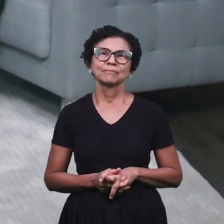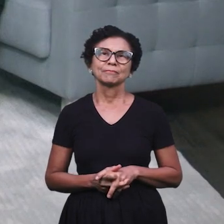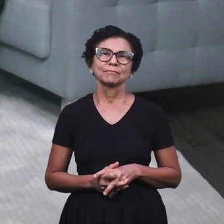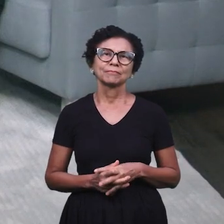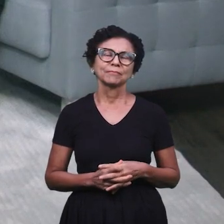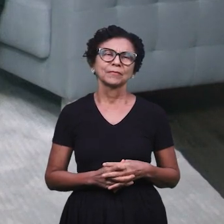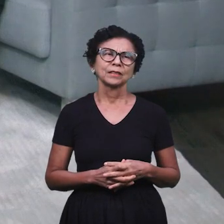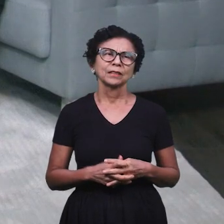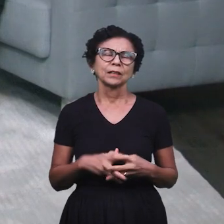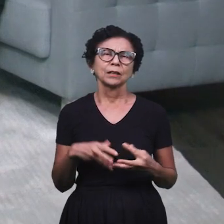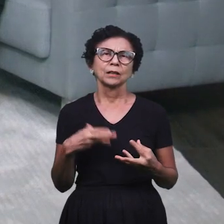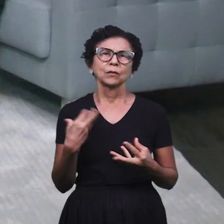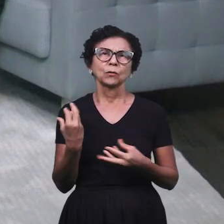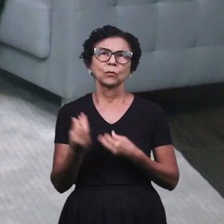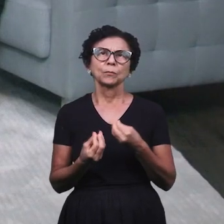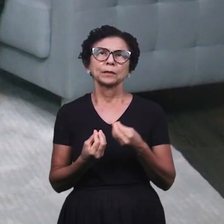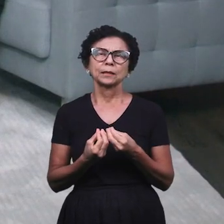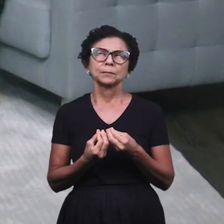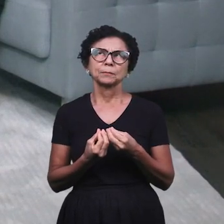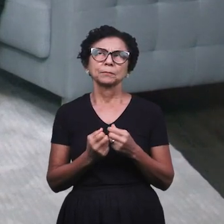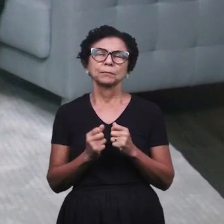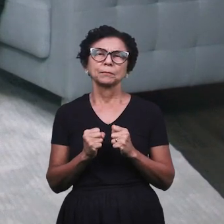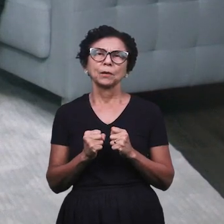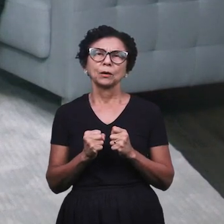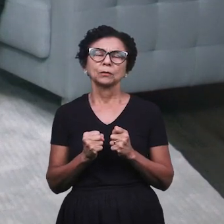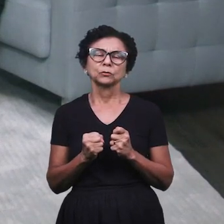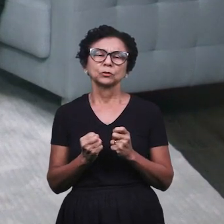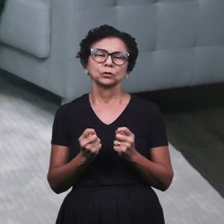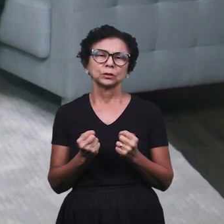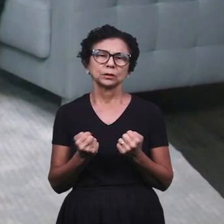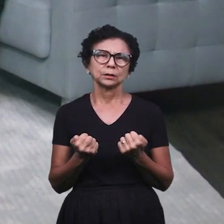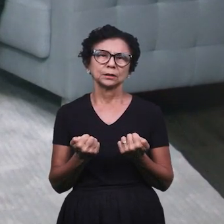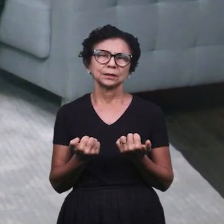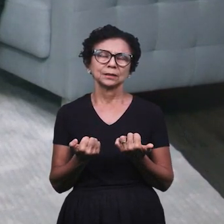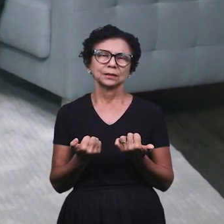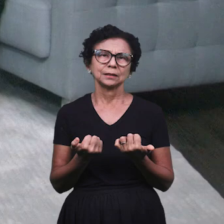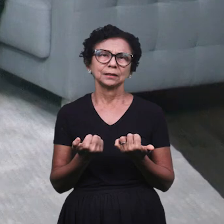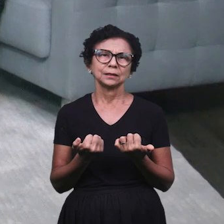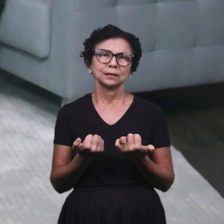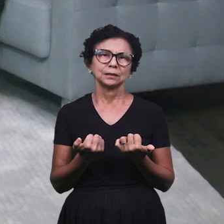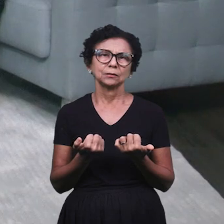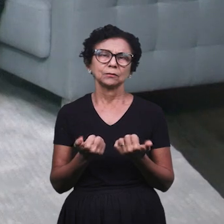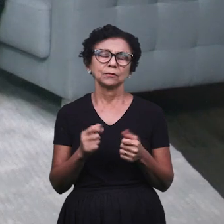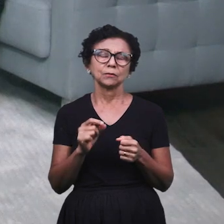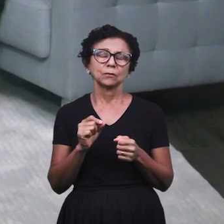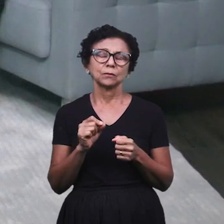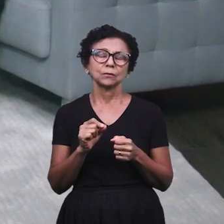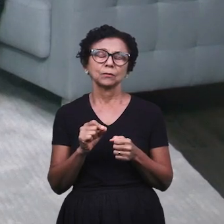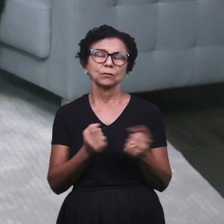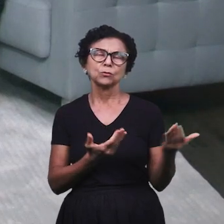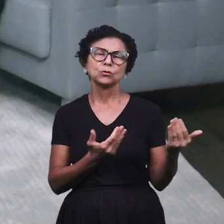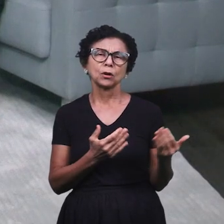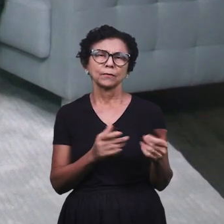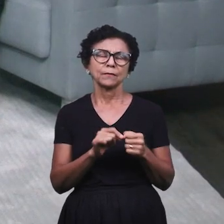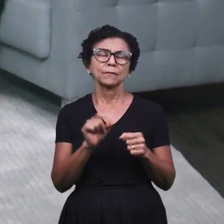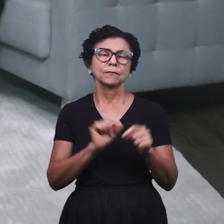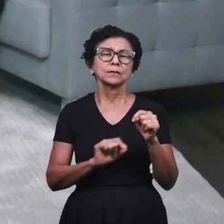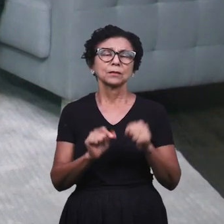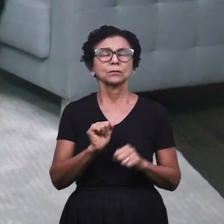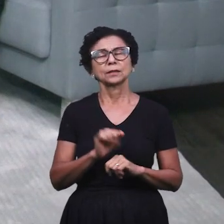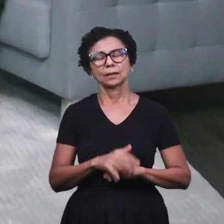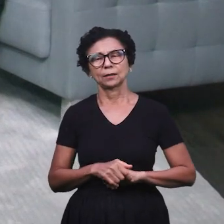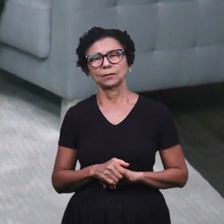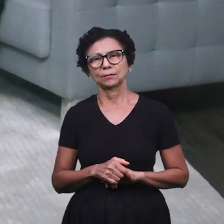Quais ações que ele pode tomar para que ele se aproxime do idoso? O que ele pode fazer nesse ambiente